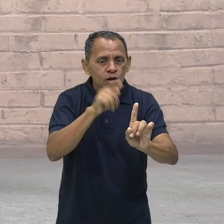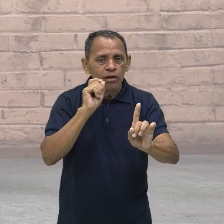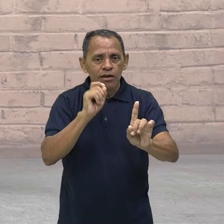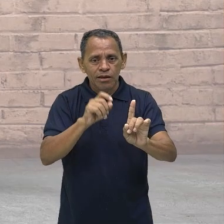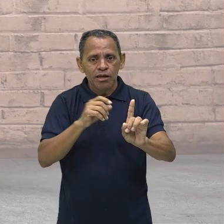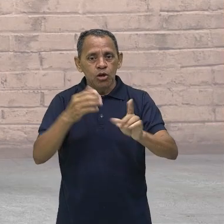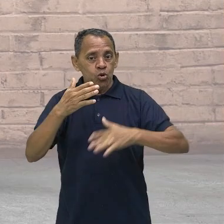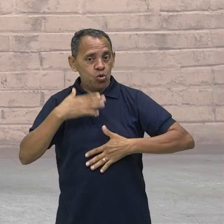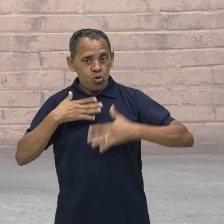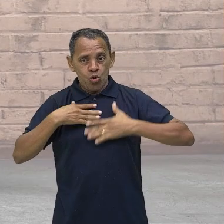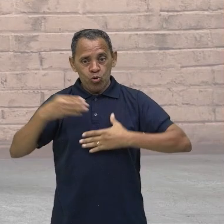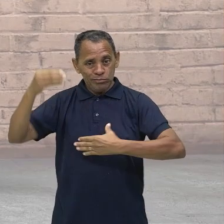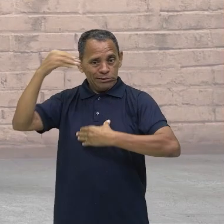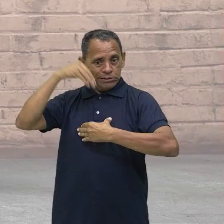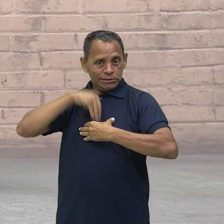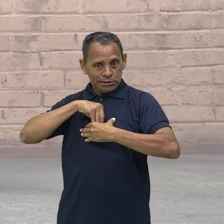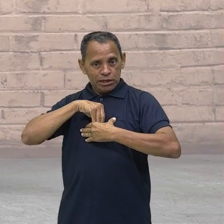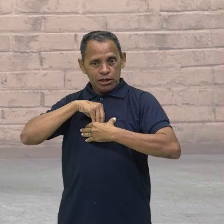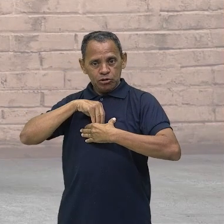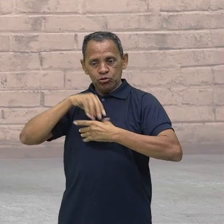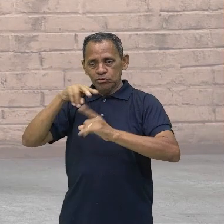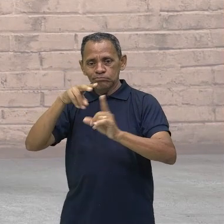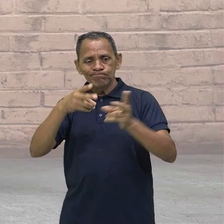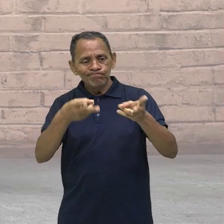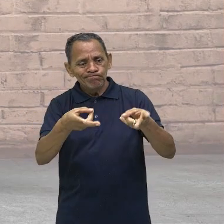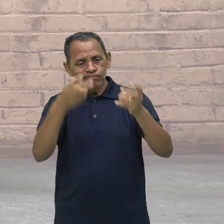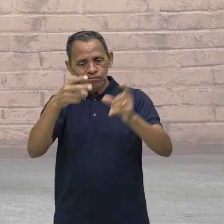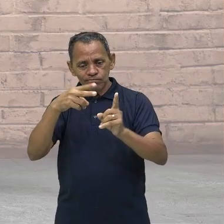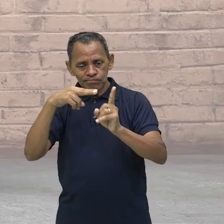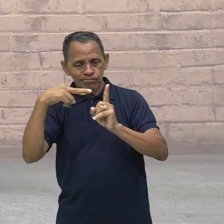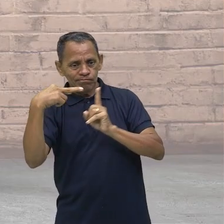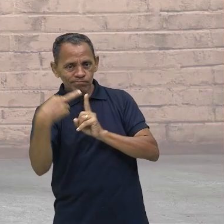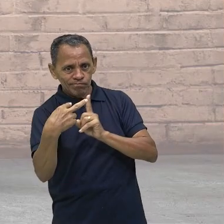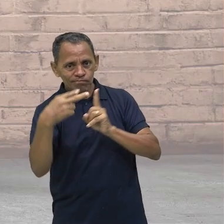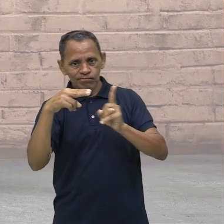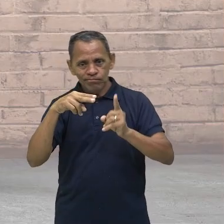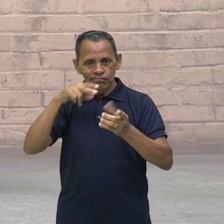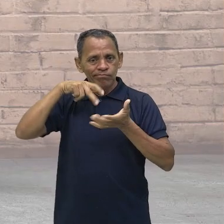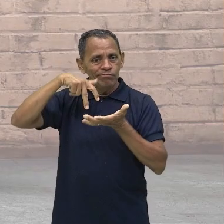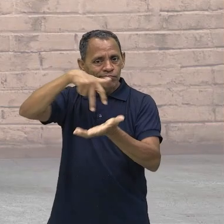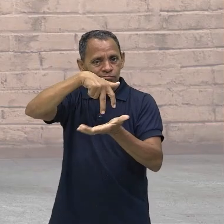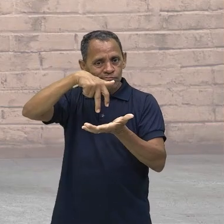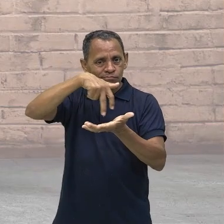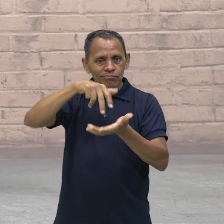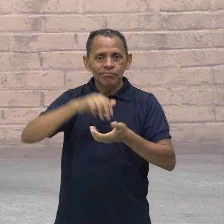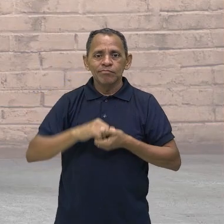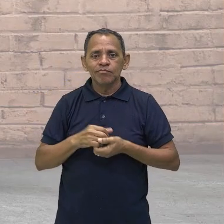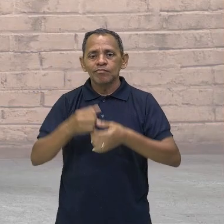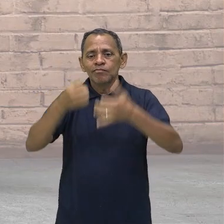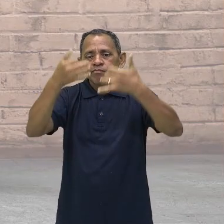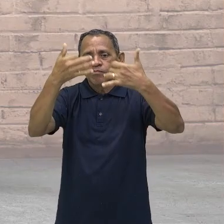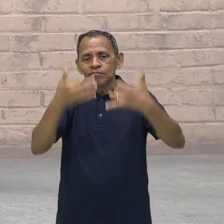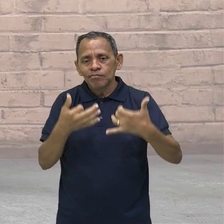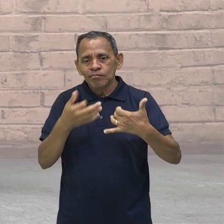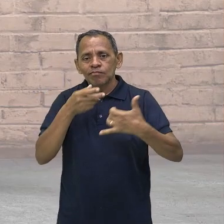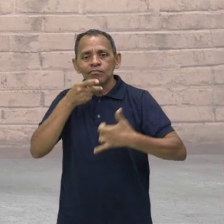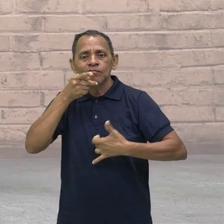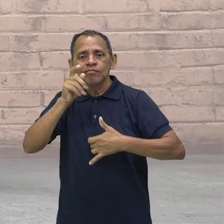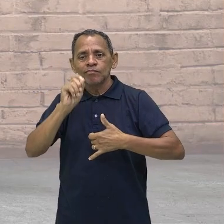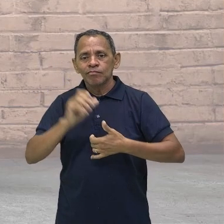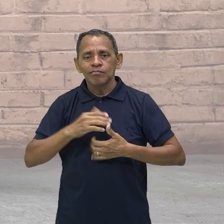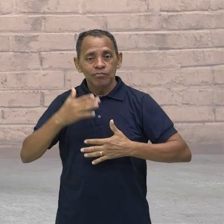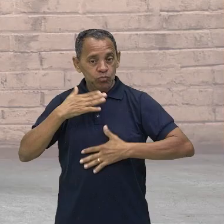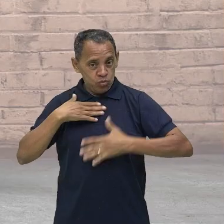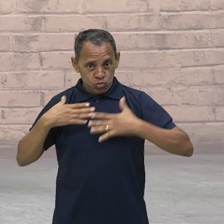corpo dentro do nosso olhar da dança. Quando falamos desse corpo, nós vamos